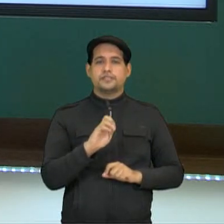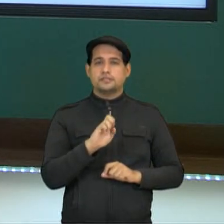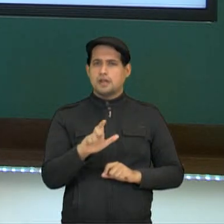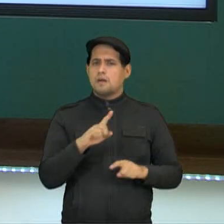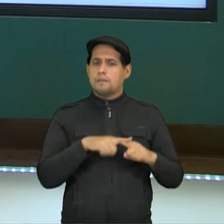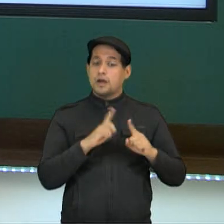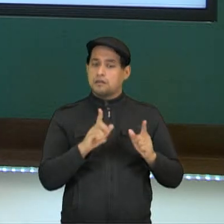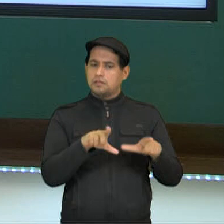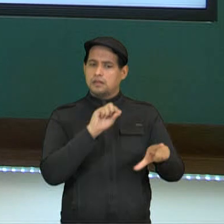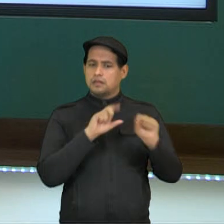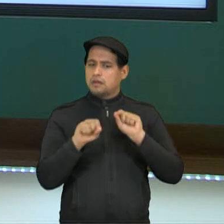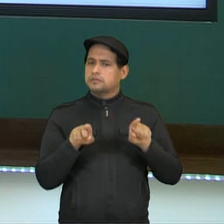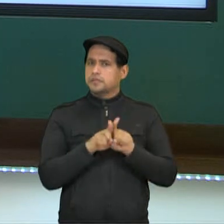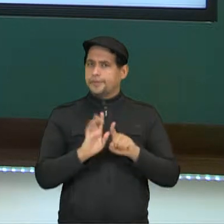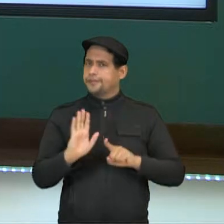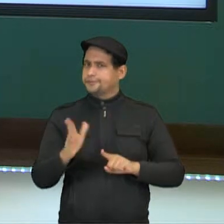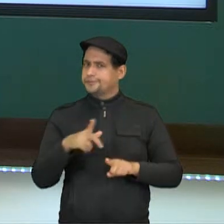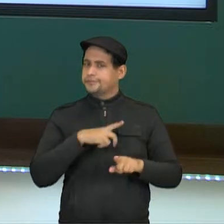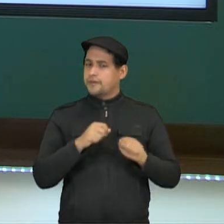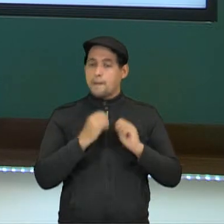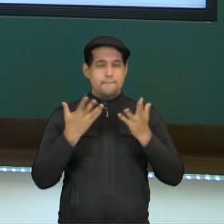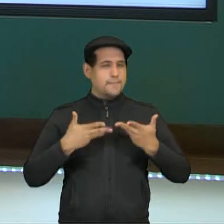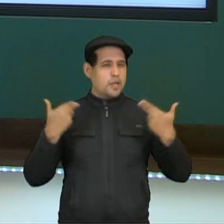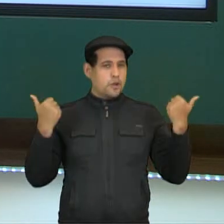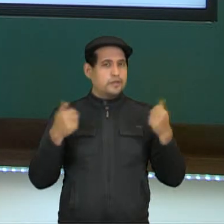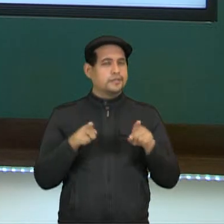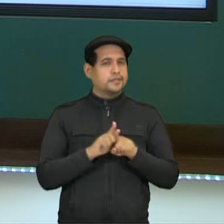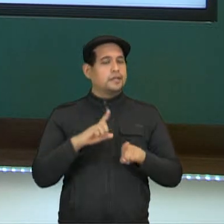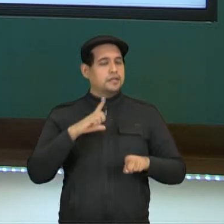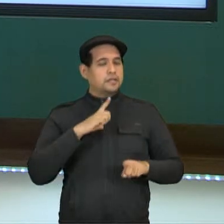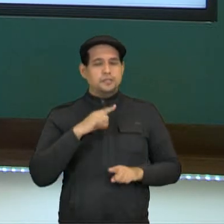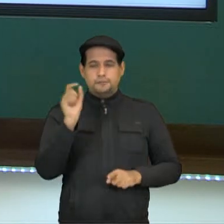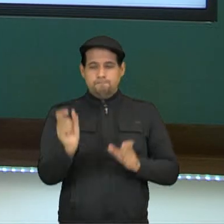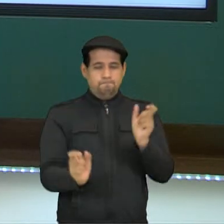está selecionando aqueles que são melhores, que têm as